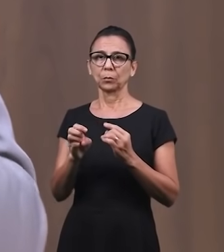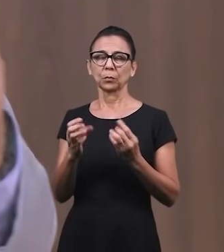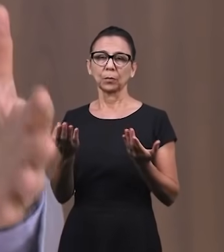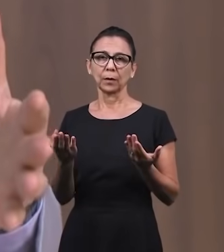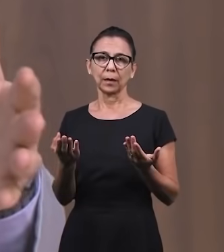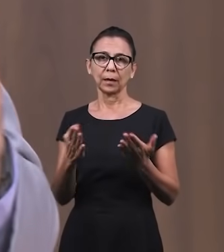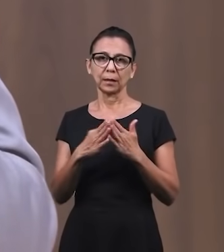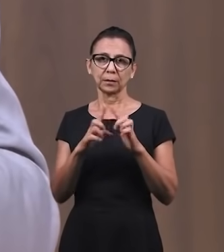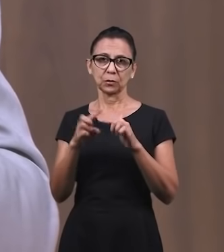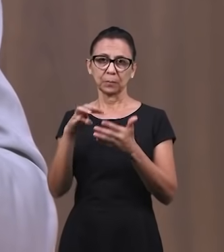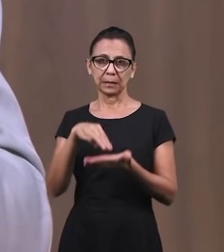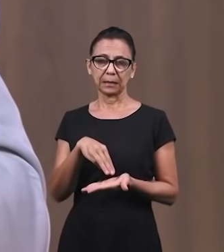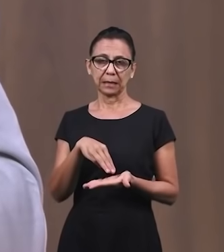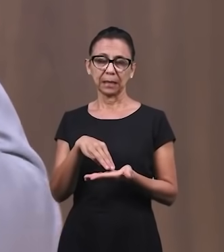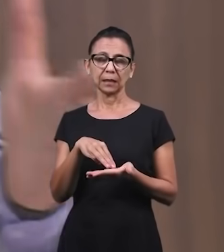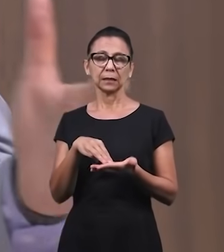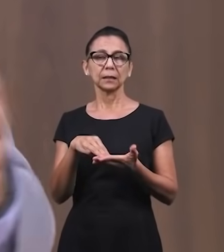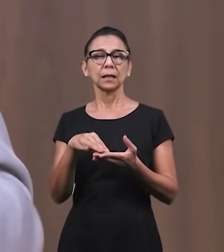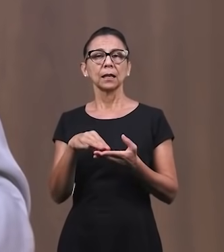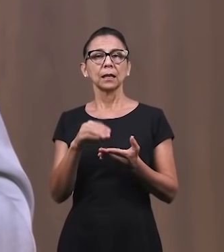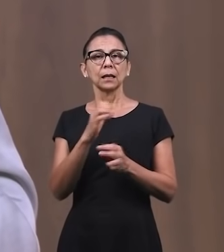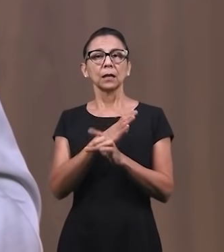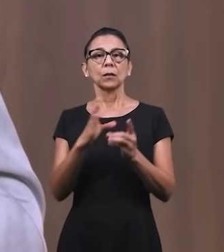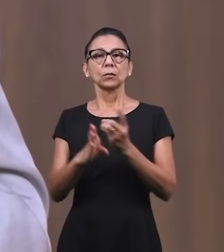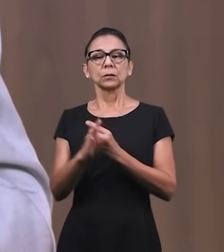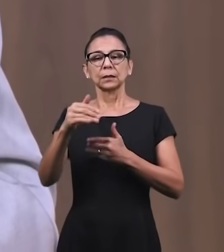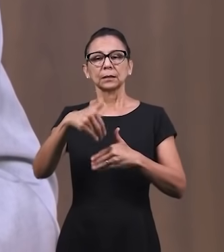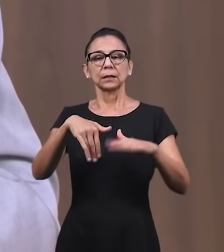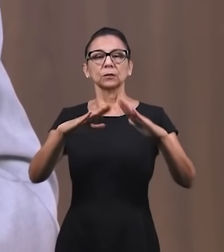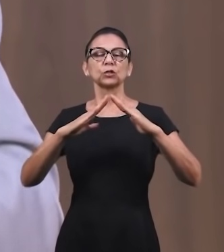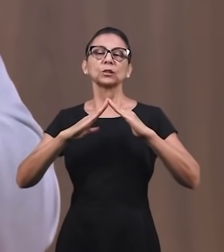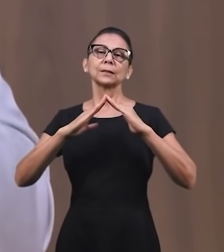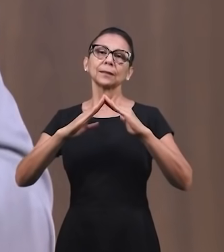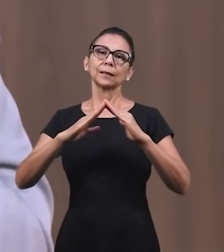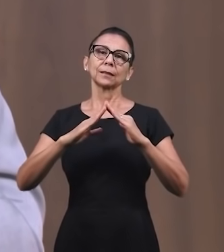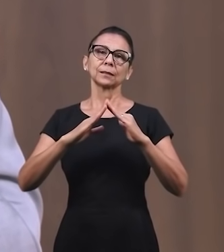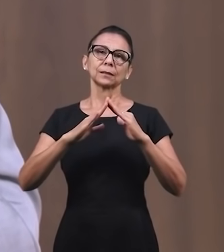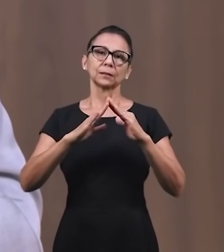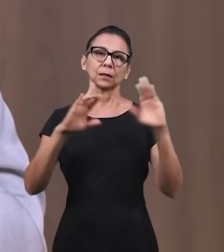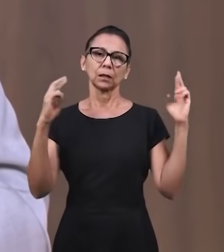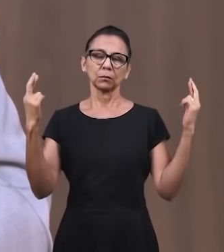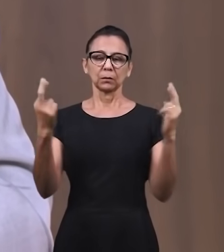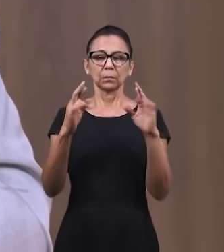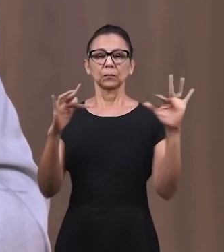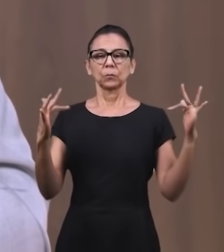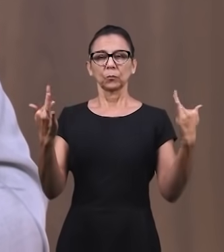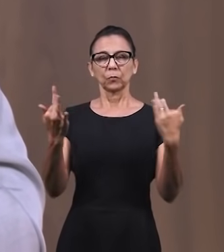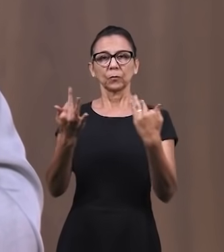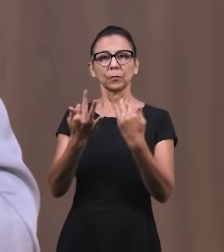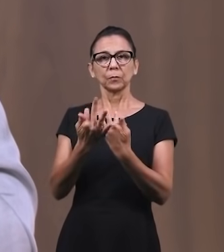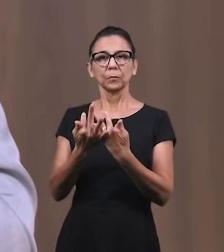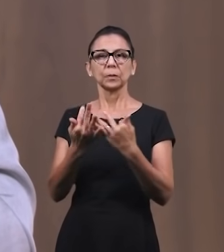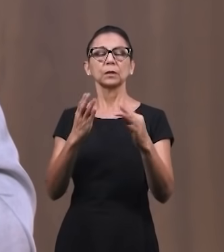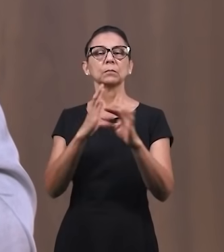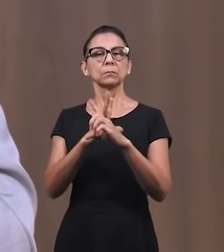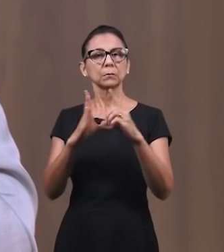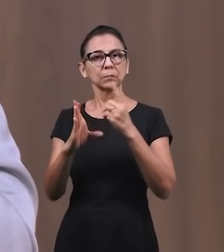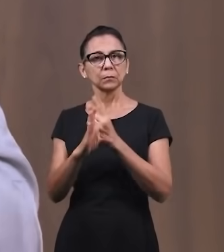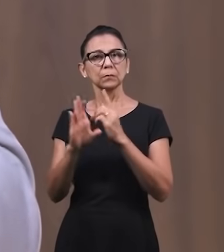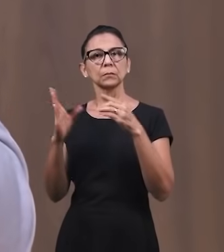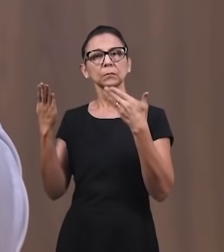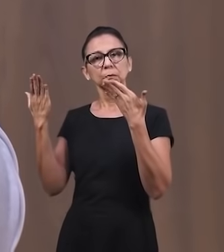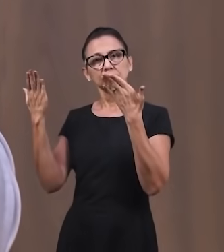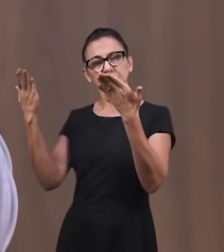é o culto no lar, é quando nos reunimos com a nossa família para cultuar. E por isso estou trazendo essa palavra hoje, porque a bênção